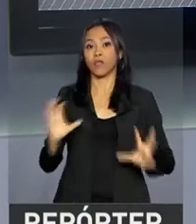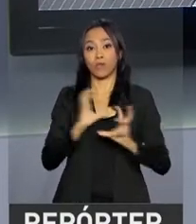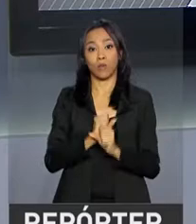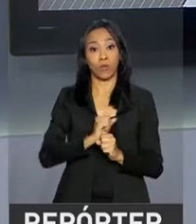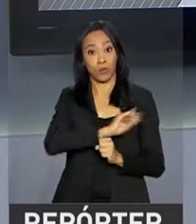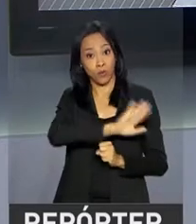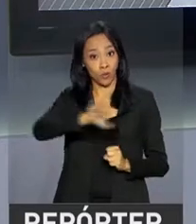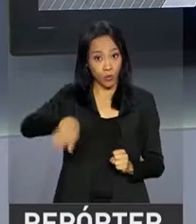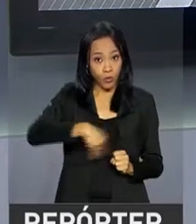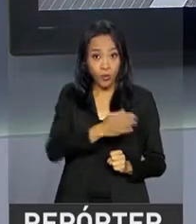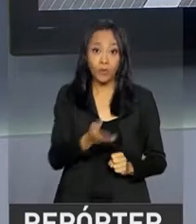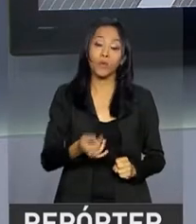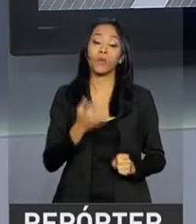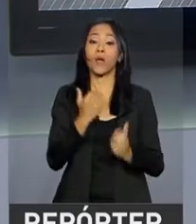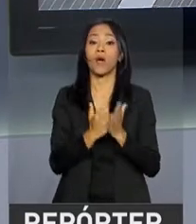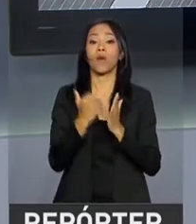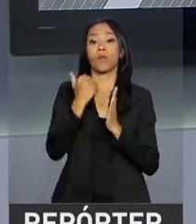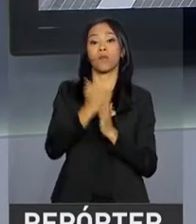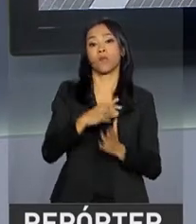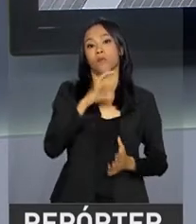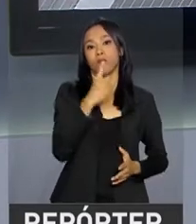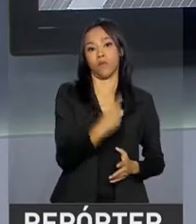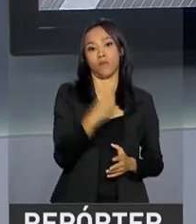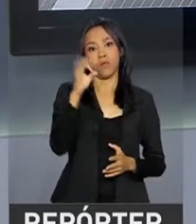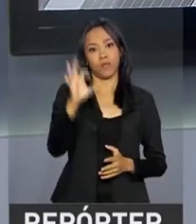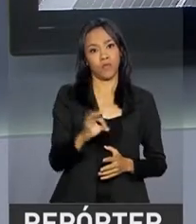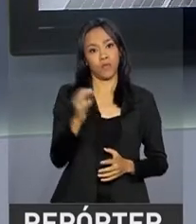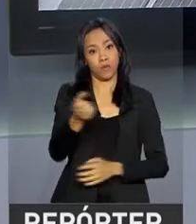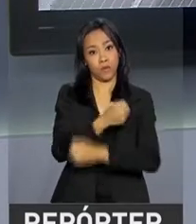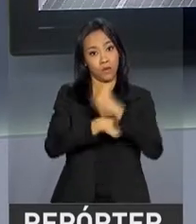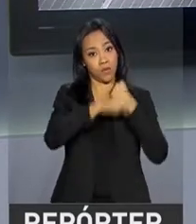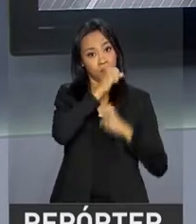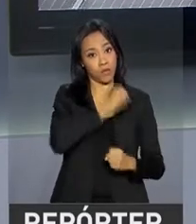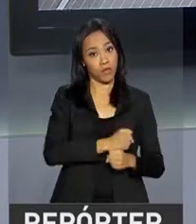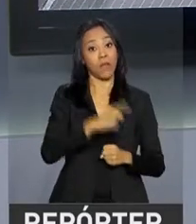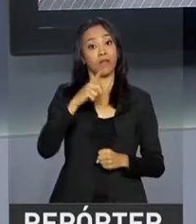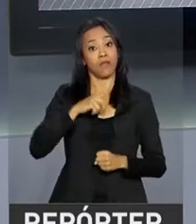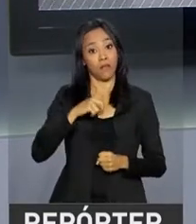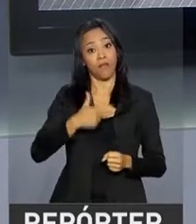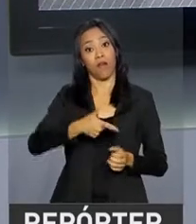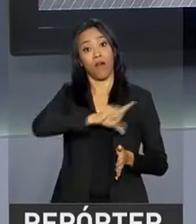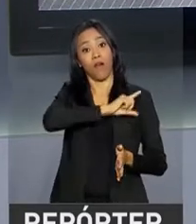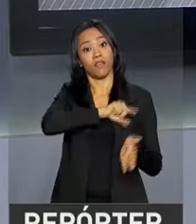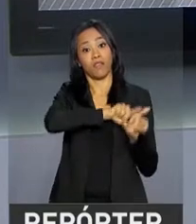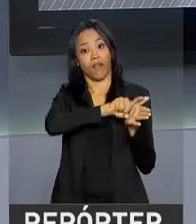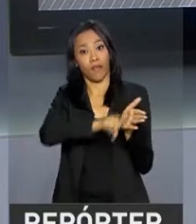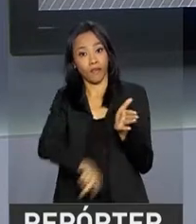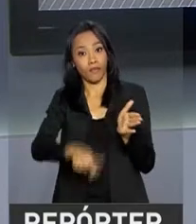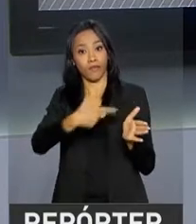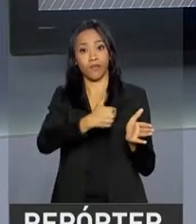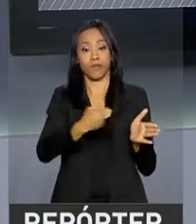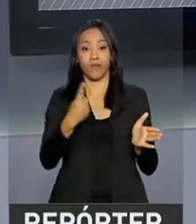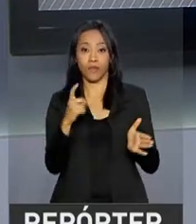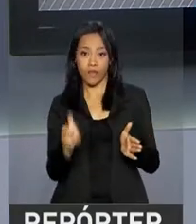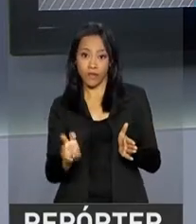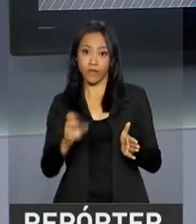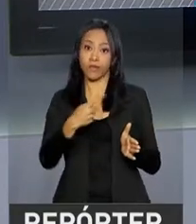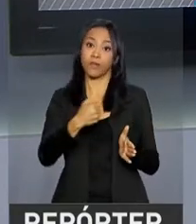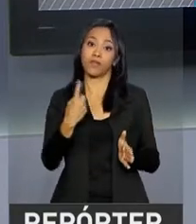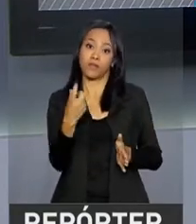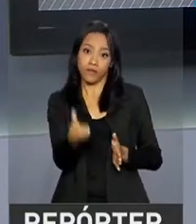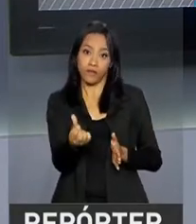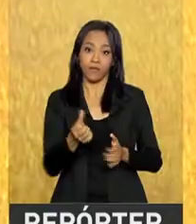do país cresceu 1% no ano passado após registrar resultados negativos em 2015 e 2016